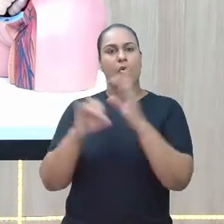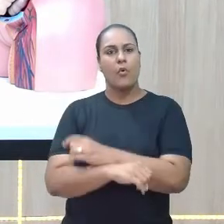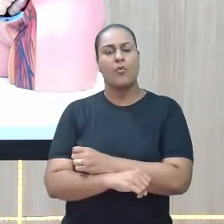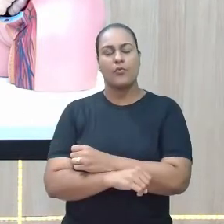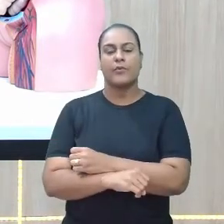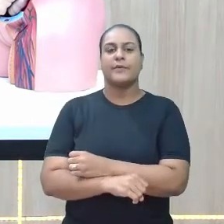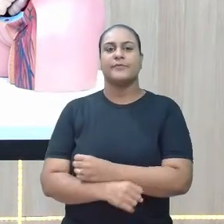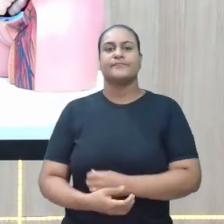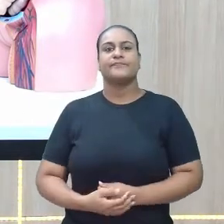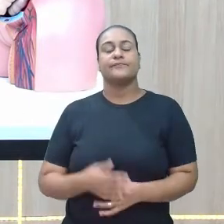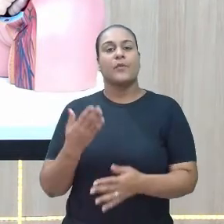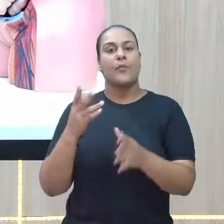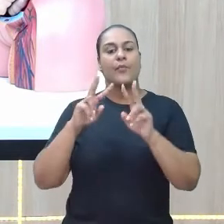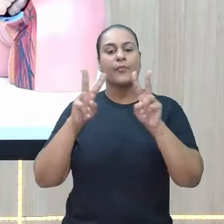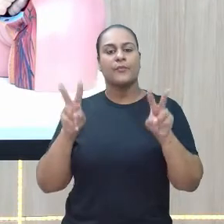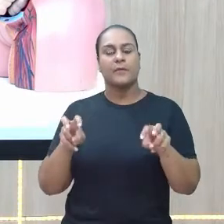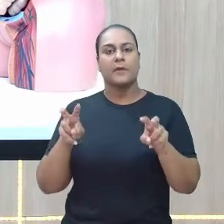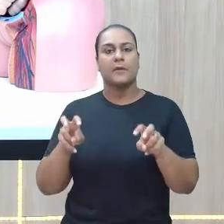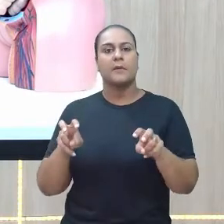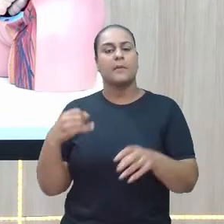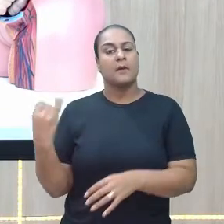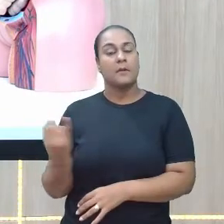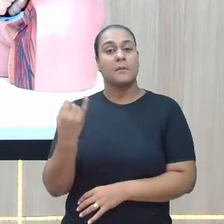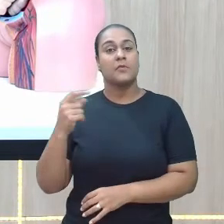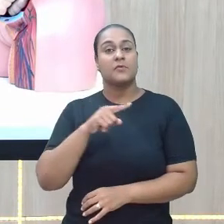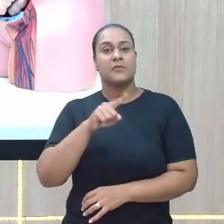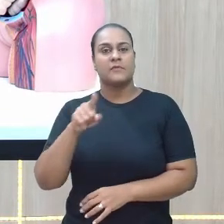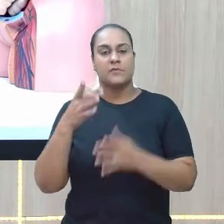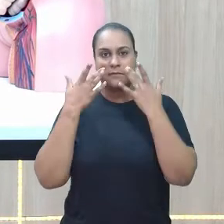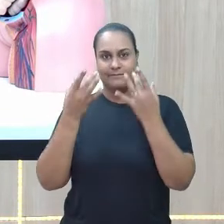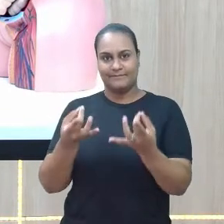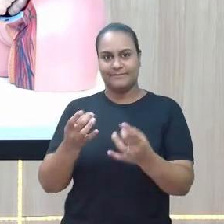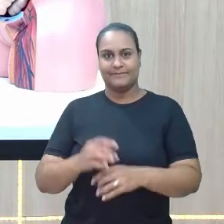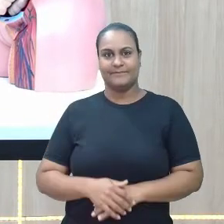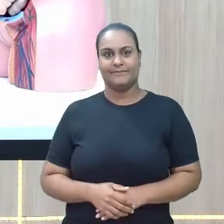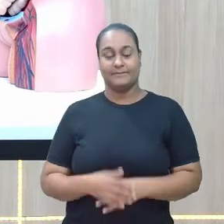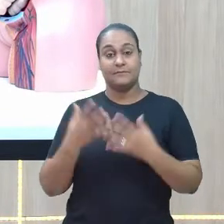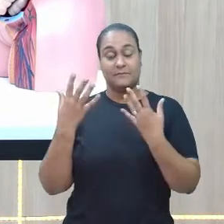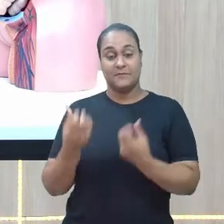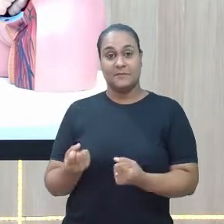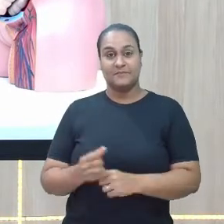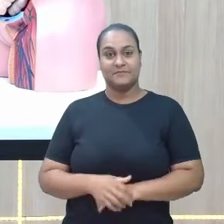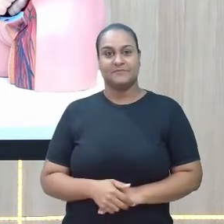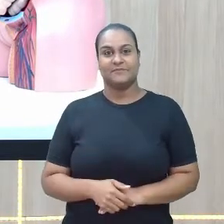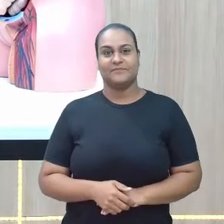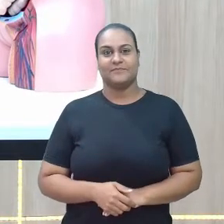assunto e é muito importante que vocês estejam bem atentos. Vamos lá, pessoal.